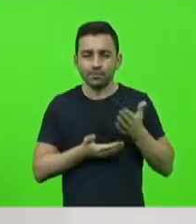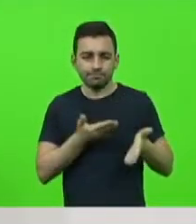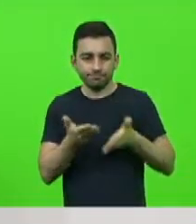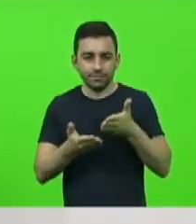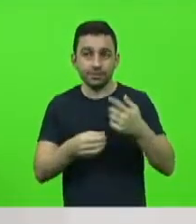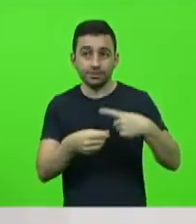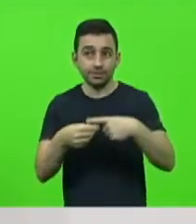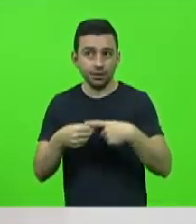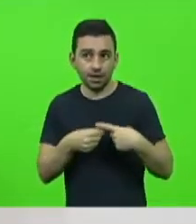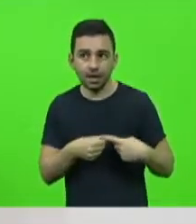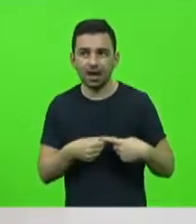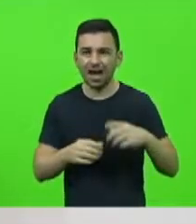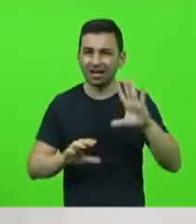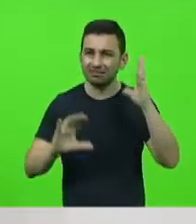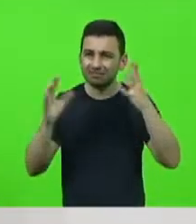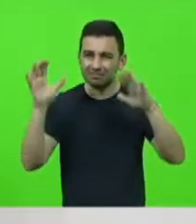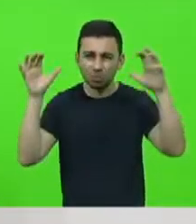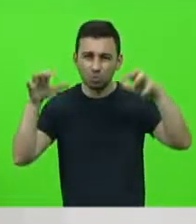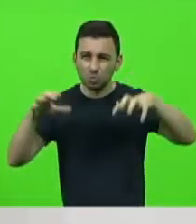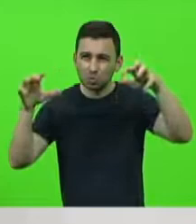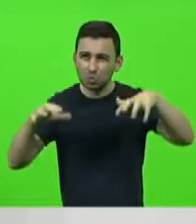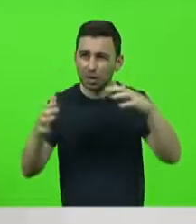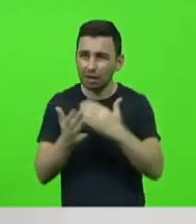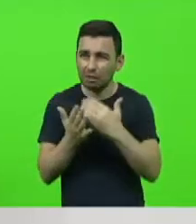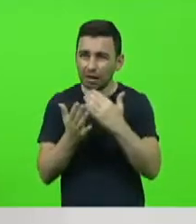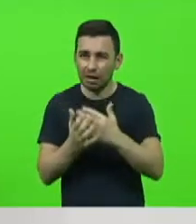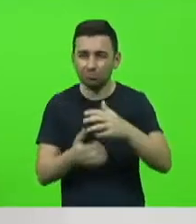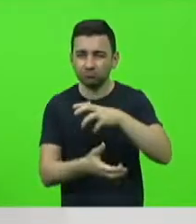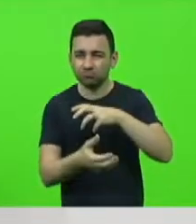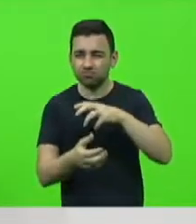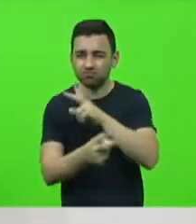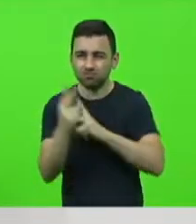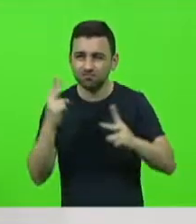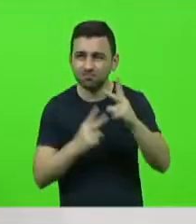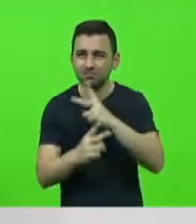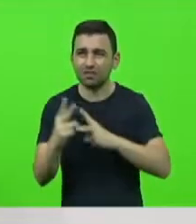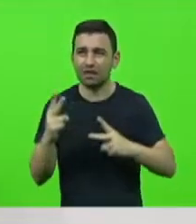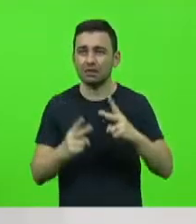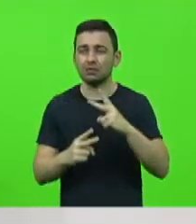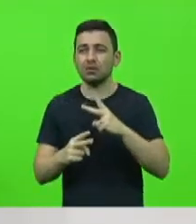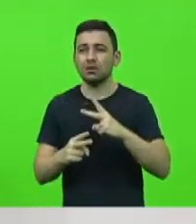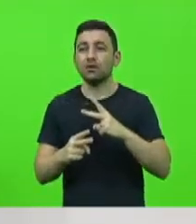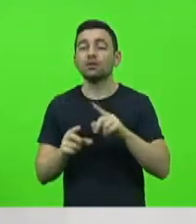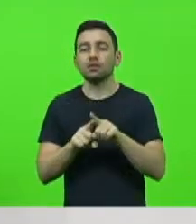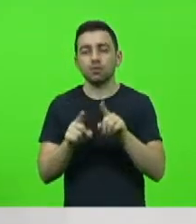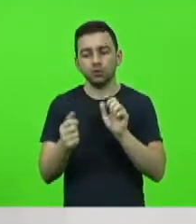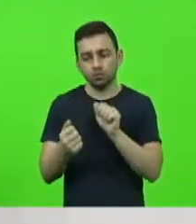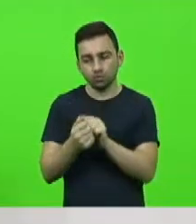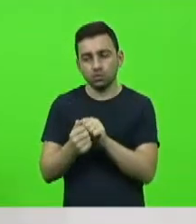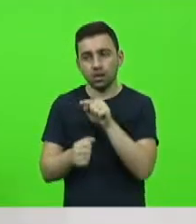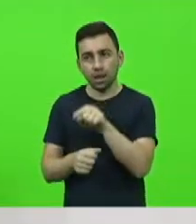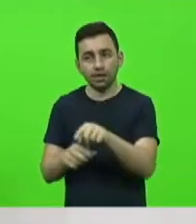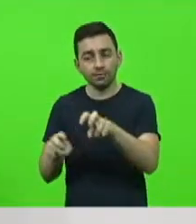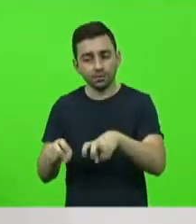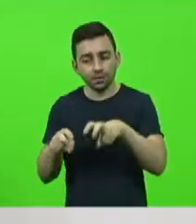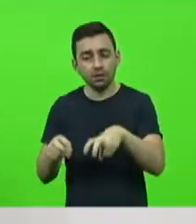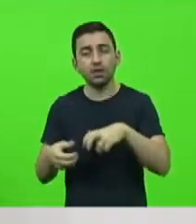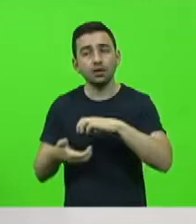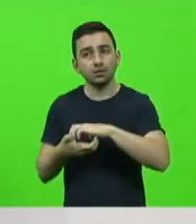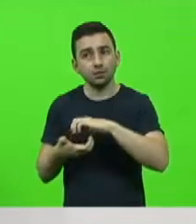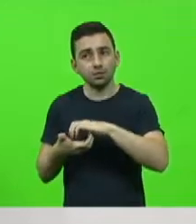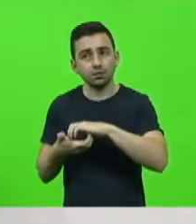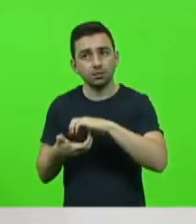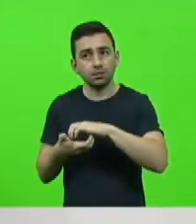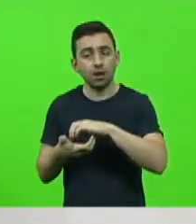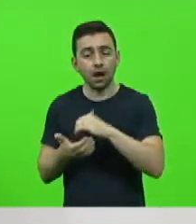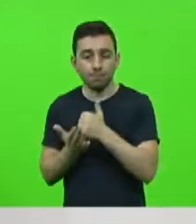que foram atingidos pelas fortes chuvas, vendavais e granizo, e intermediamos junto à Secretaria da Agricultura e Defesa Civil a disponibilização